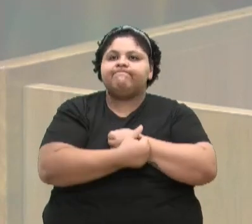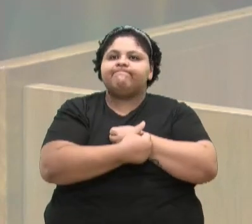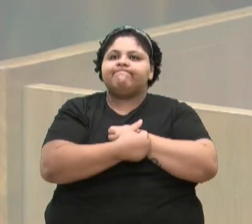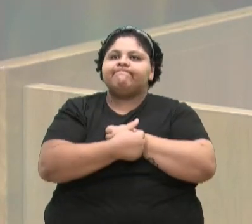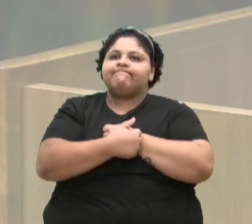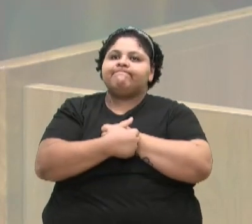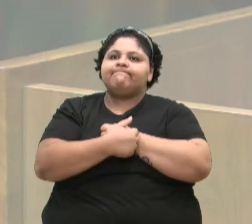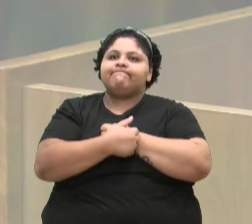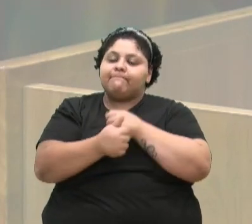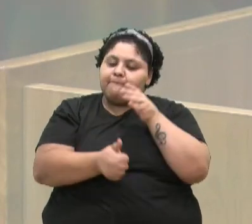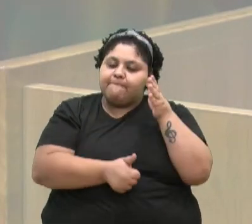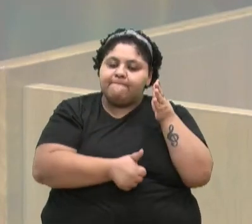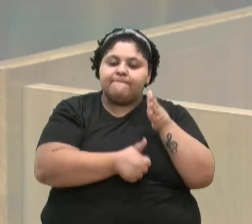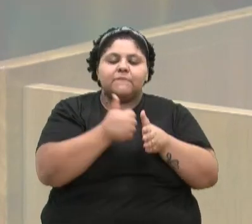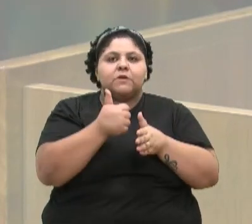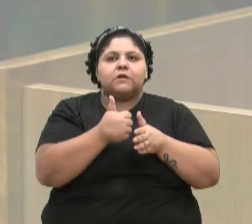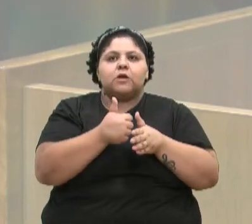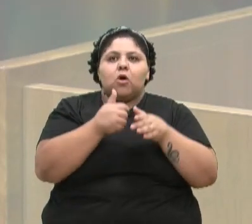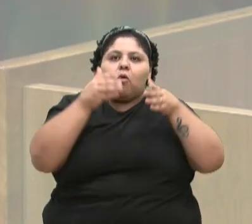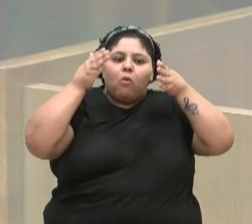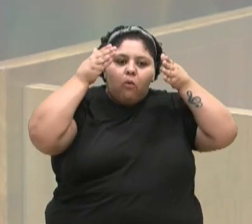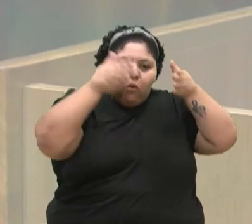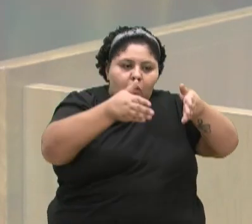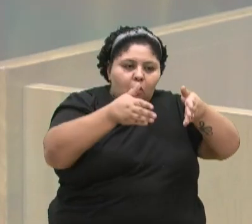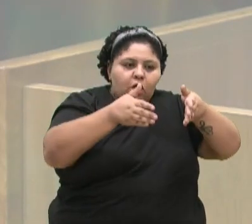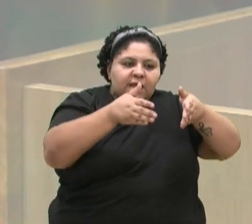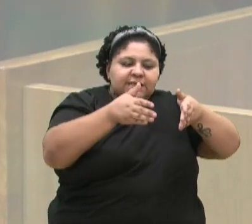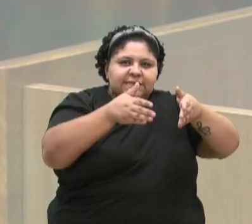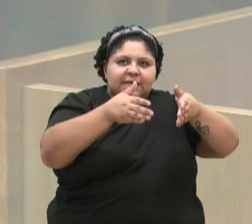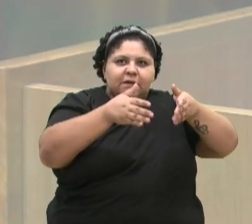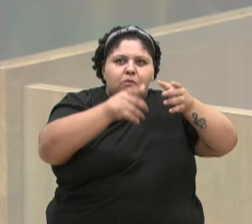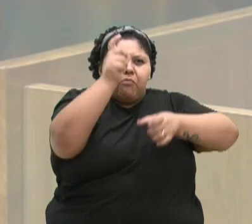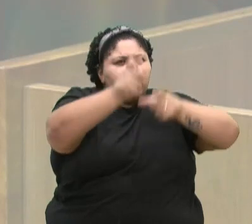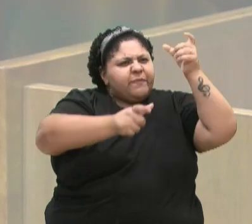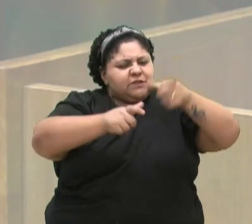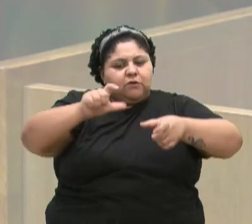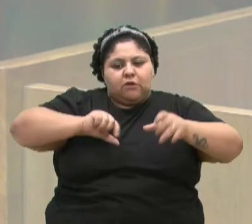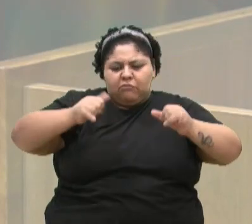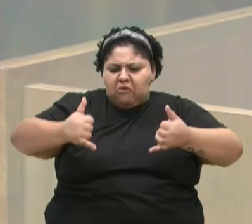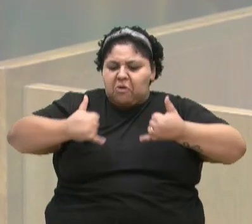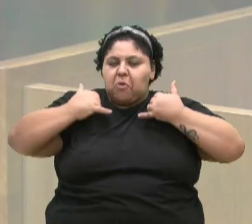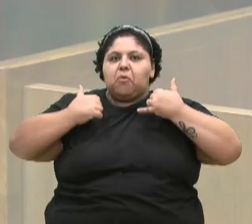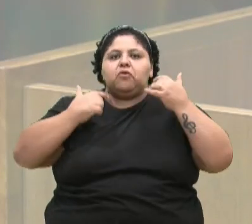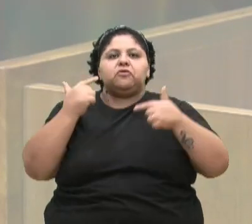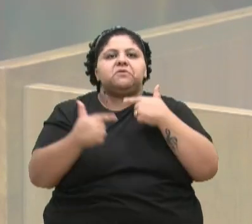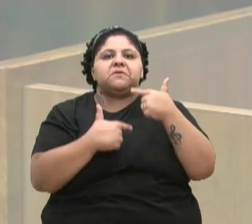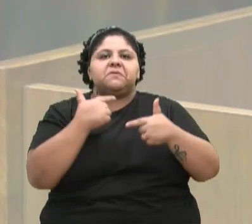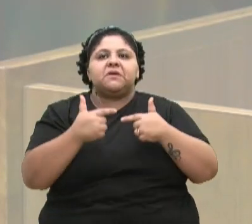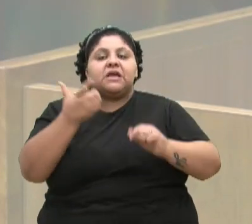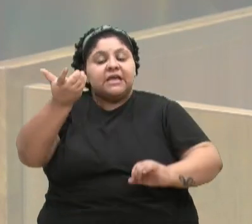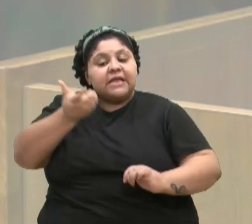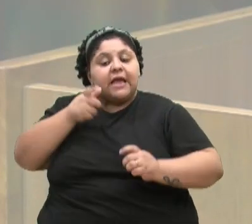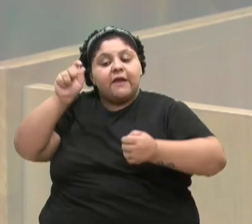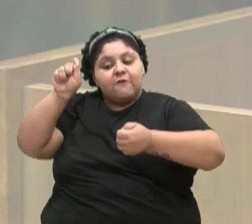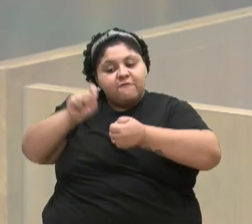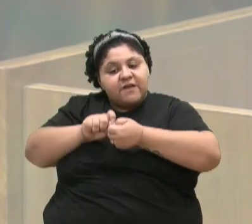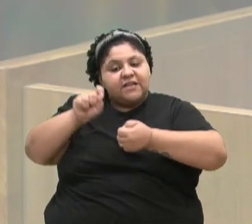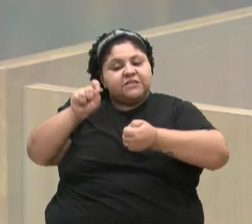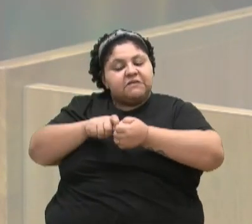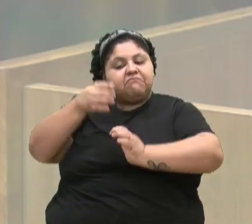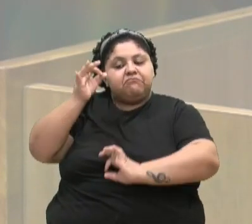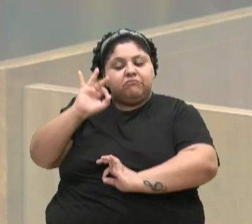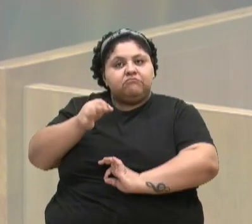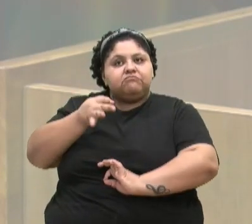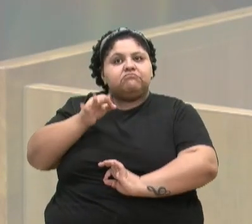cada vez mais sedimentada por pessoas que têm orgulho do seu trabalho, que querem fazer as coisas de